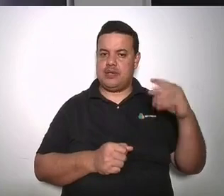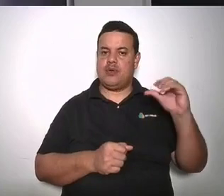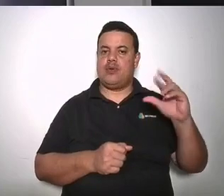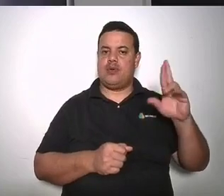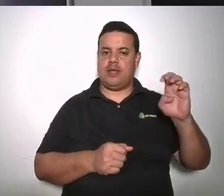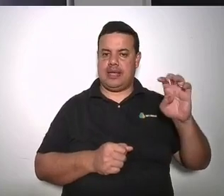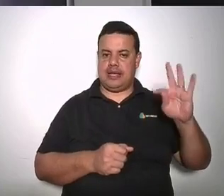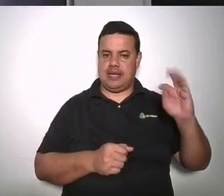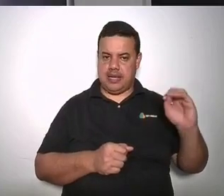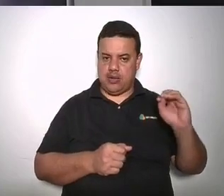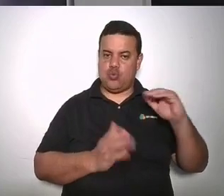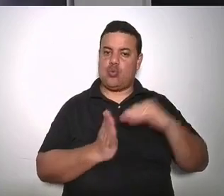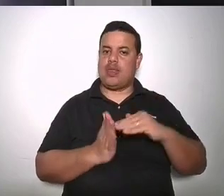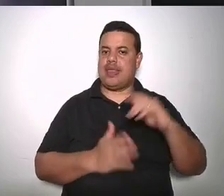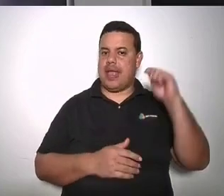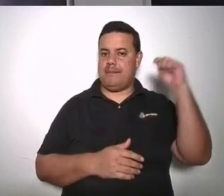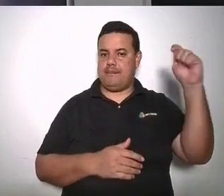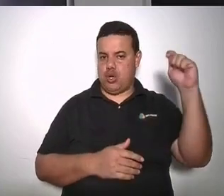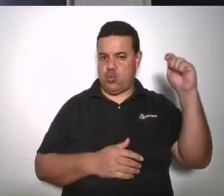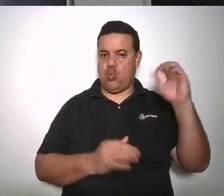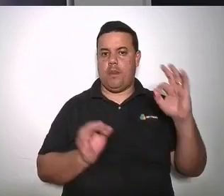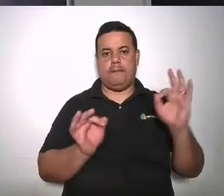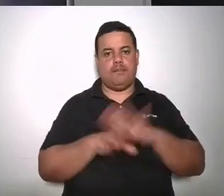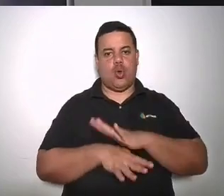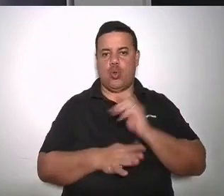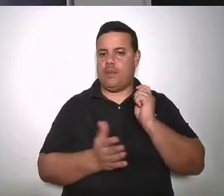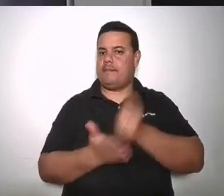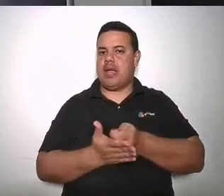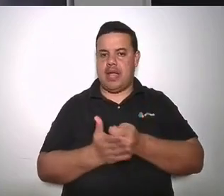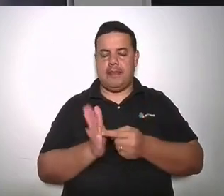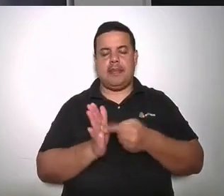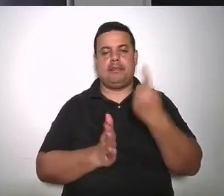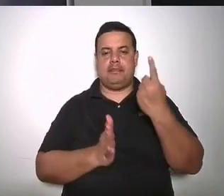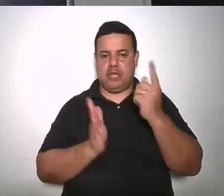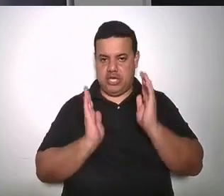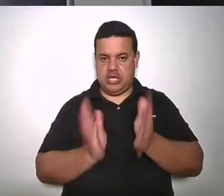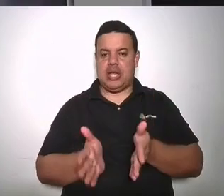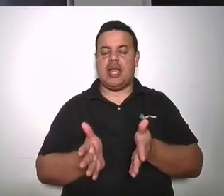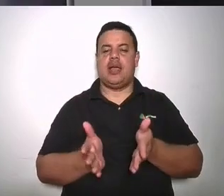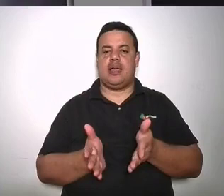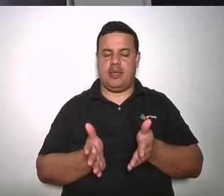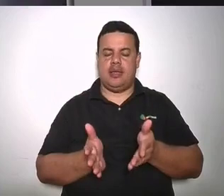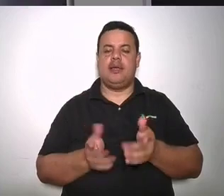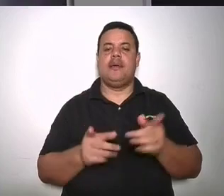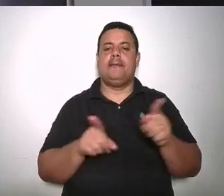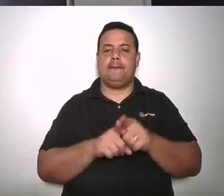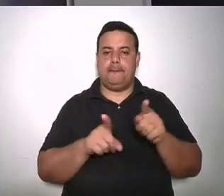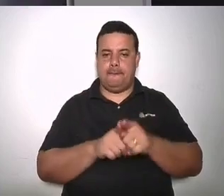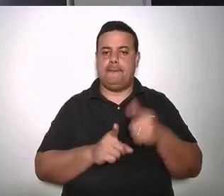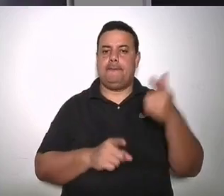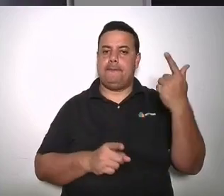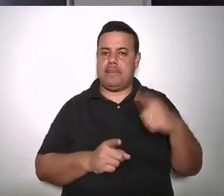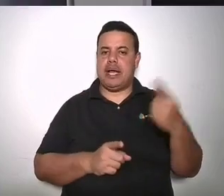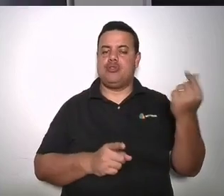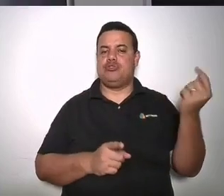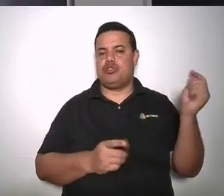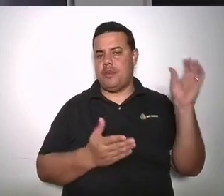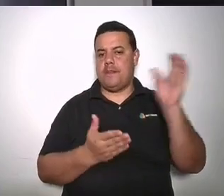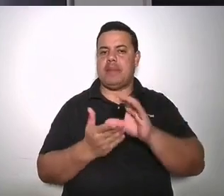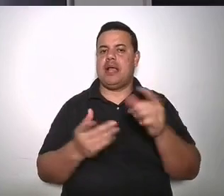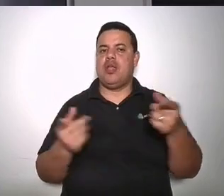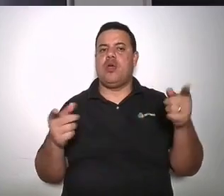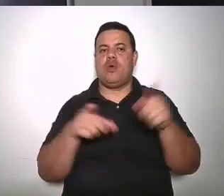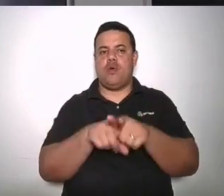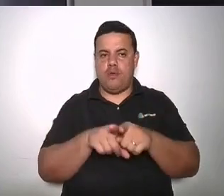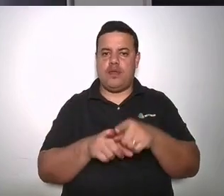ser até abril, fechado já, com o primeiro pagamento, e os repasses de diversos convênios que o município tem.